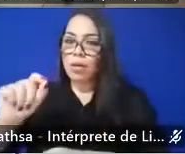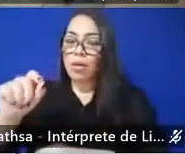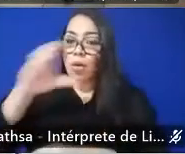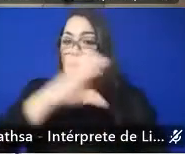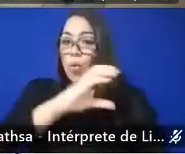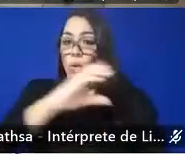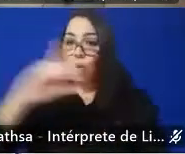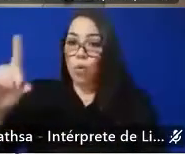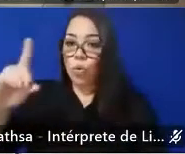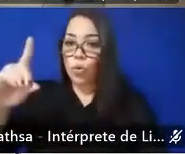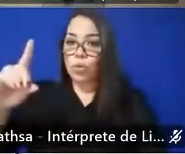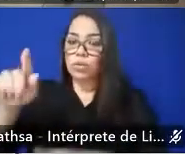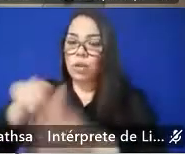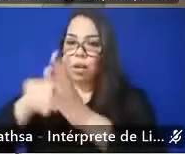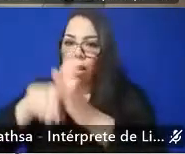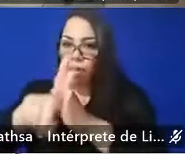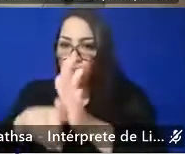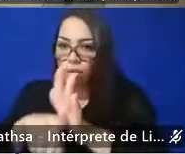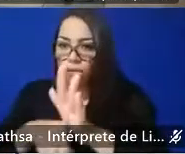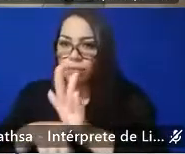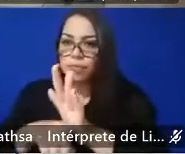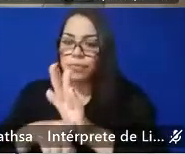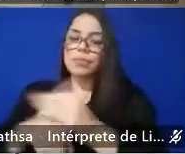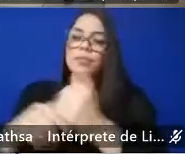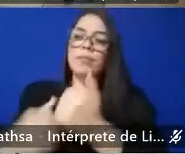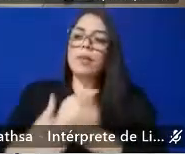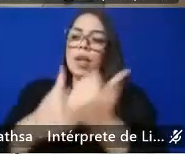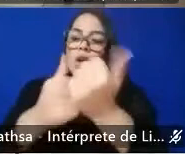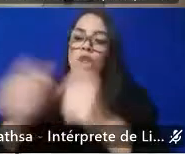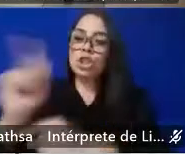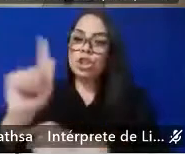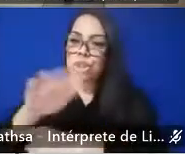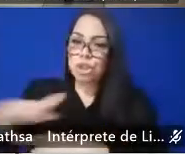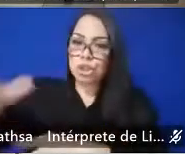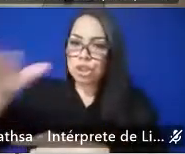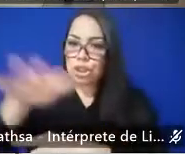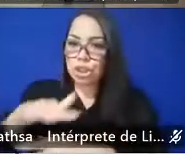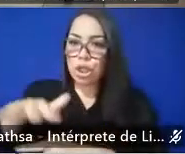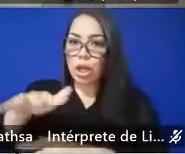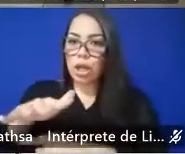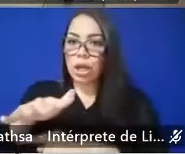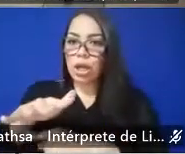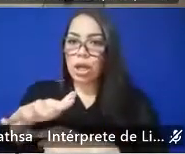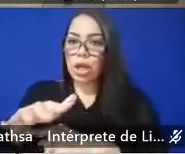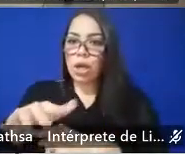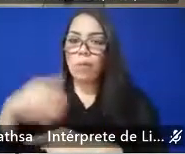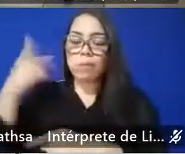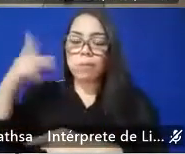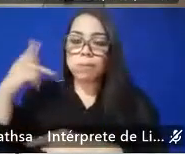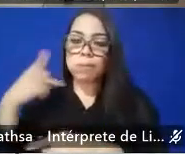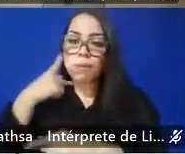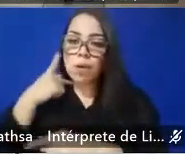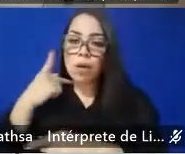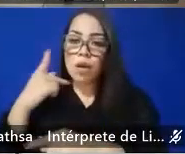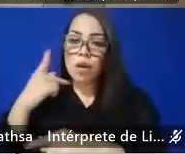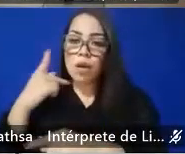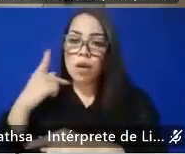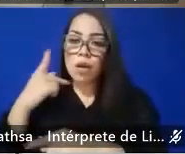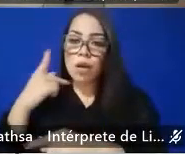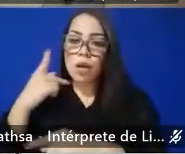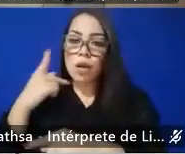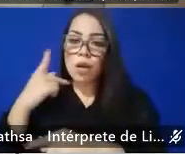inquieto subcorregedor geral subprocurador-geral de assuntos distintos de assuntos